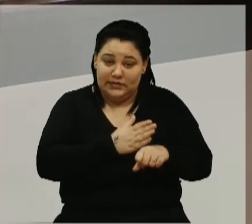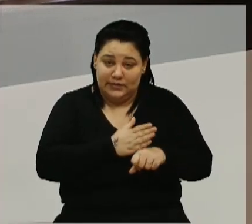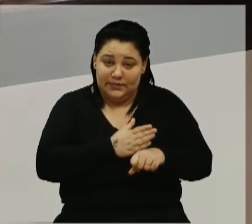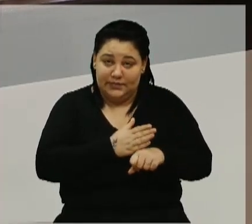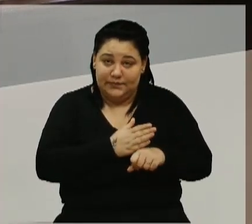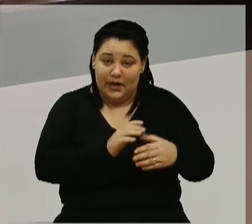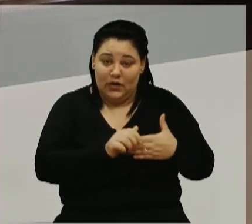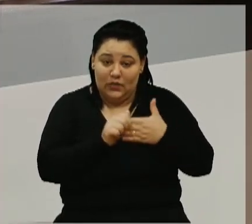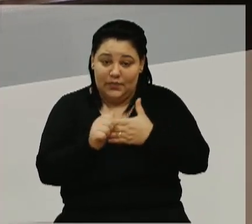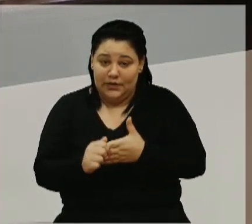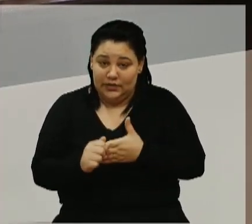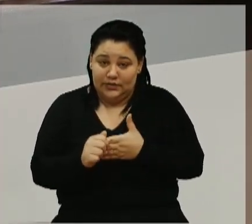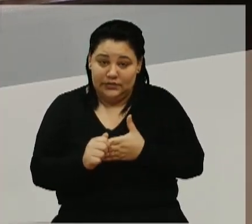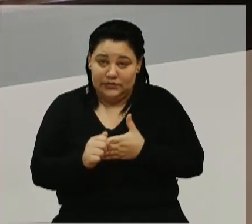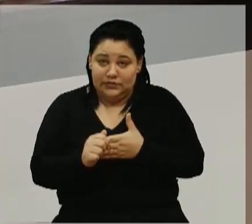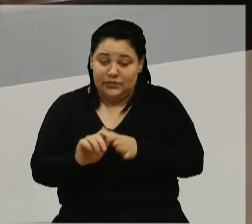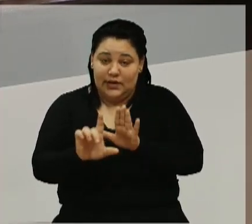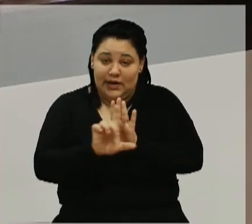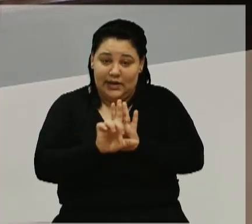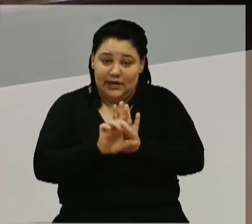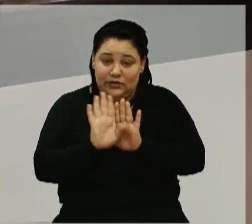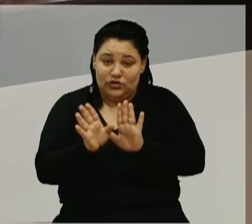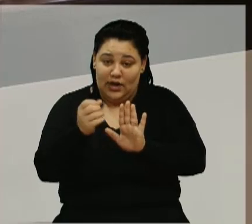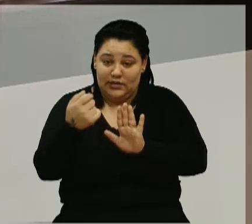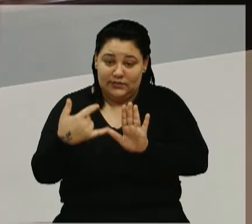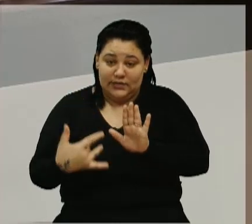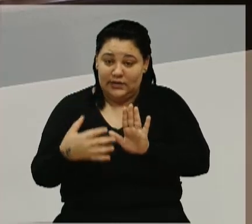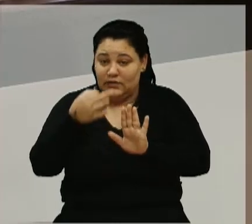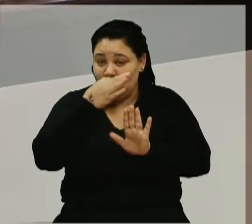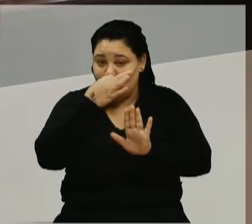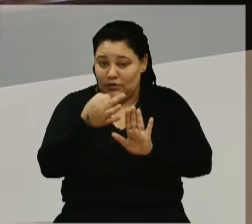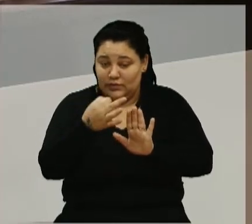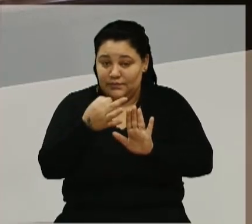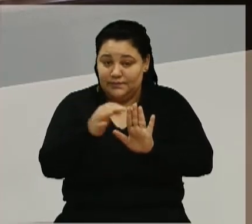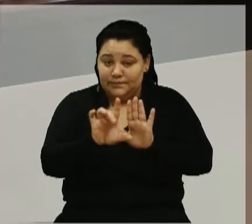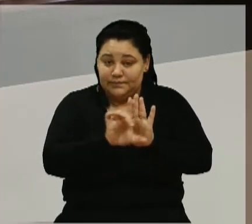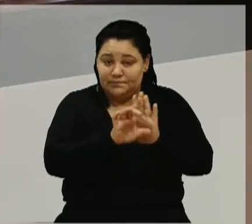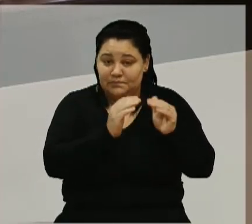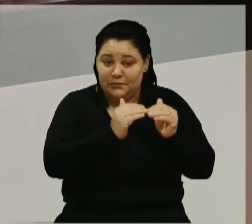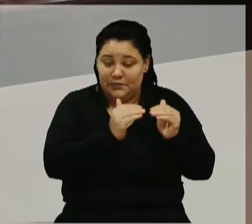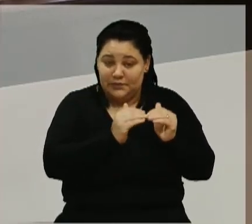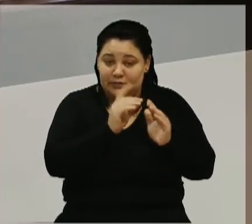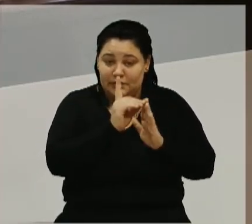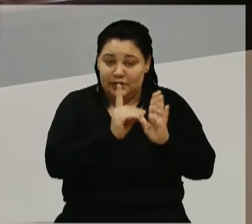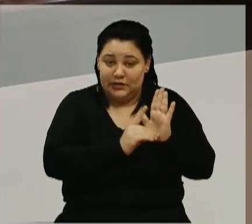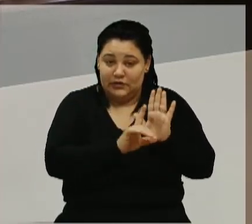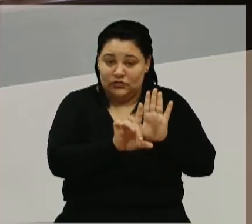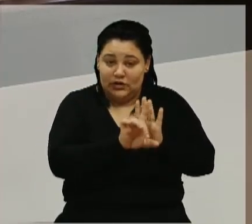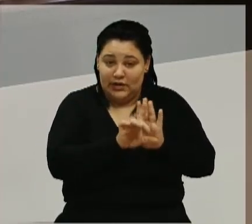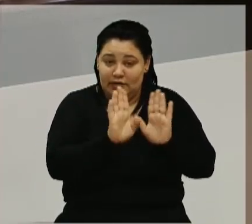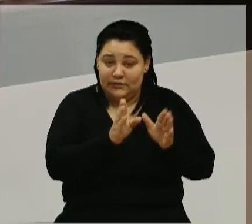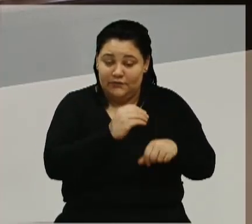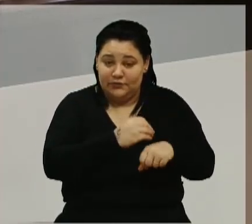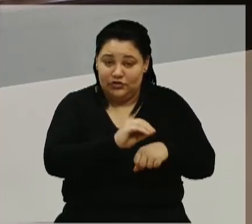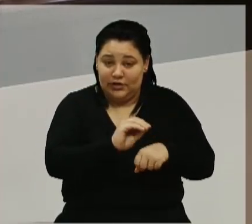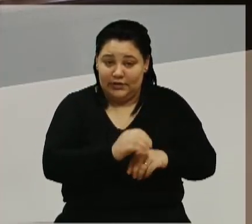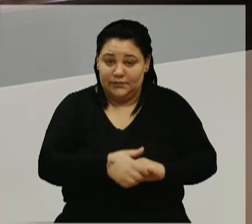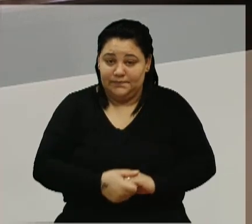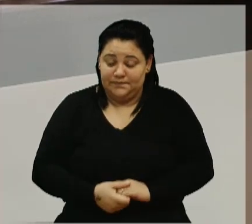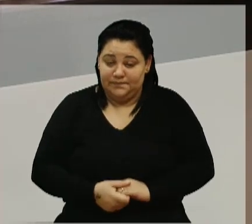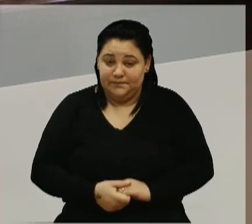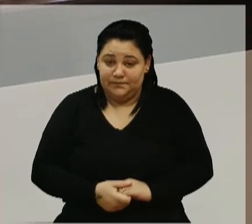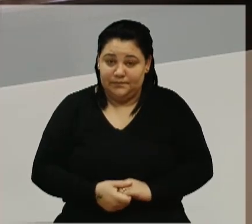nos dispositivos legais citados, opina pela legalidade do projeto de decreto legislativo proposto,